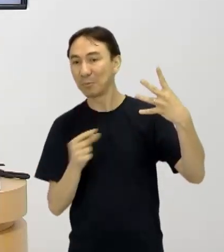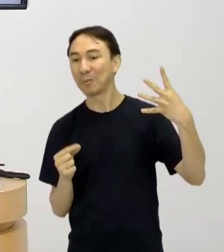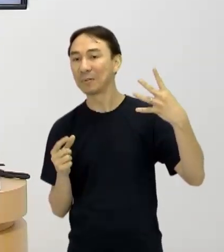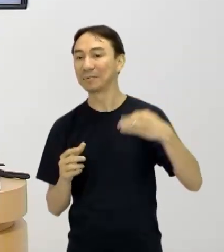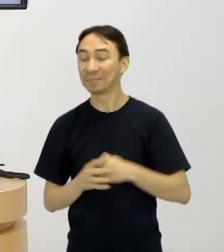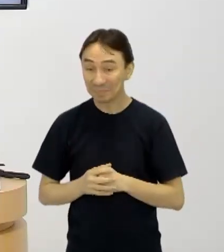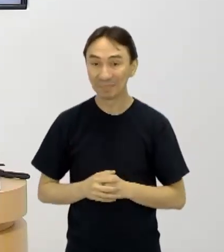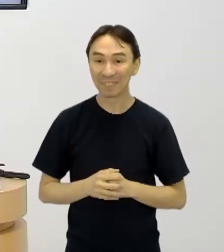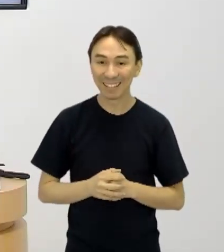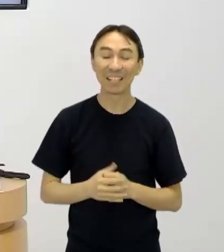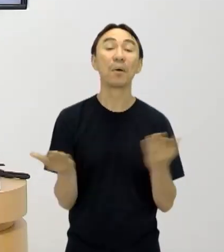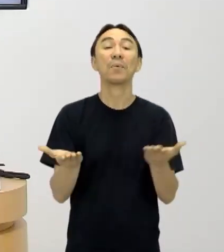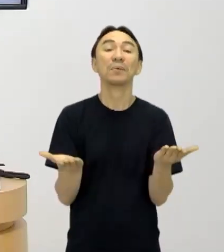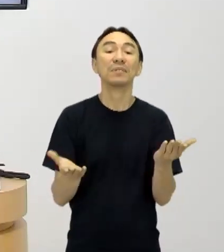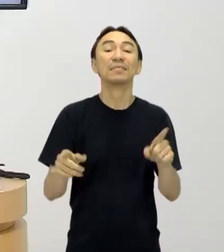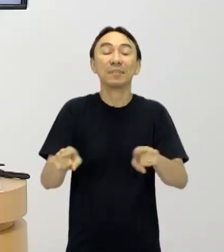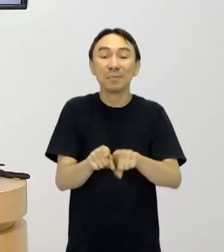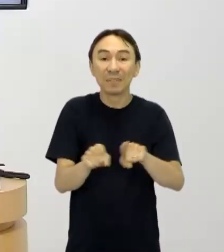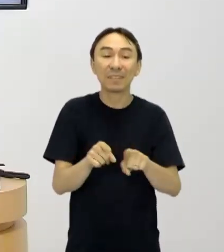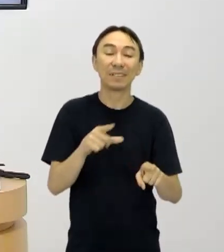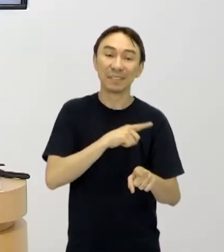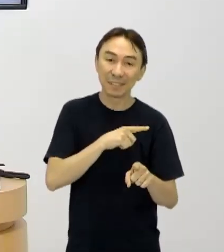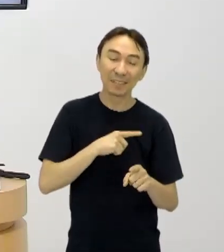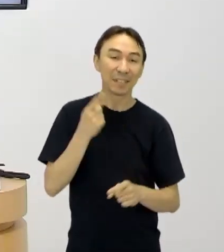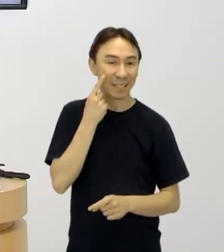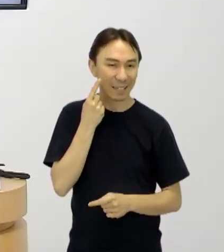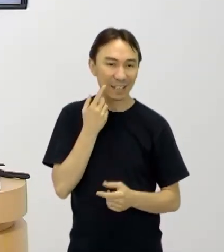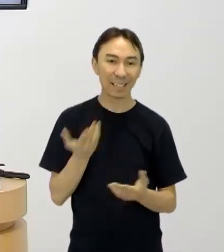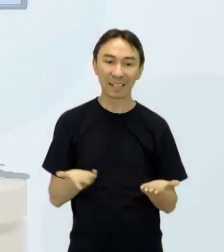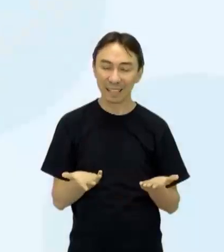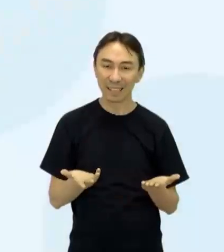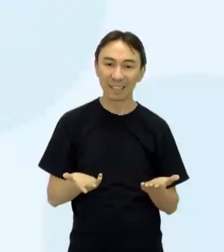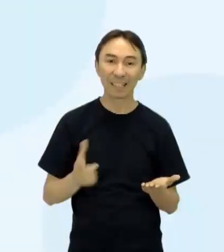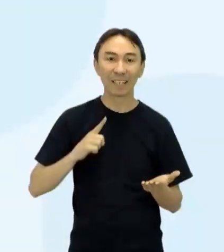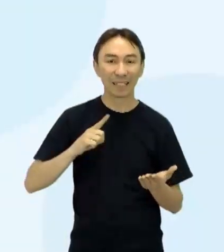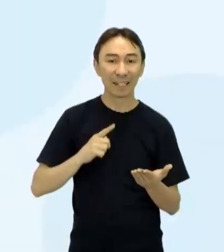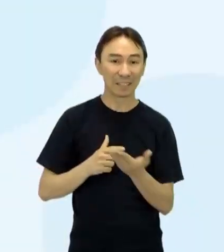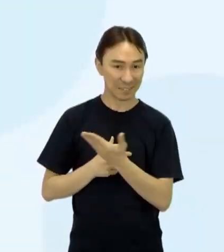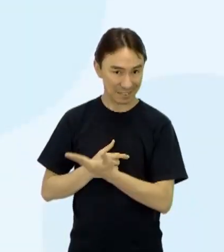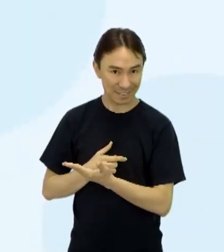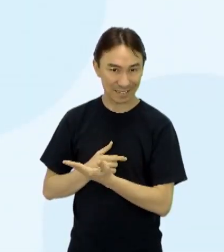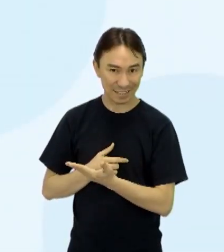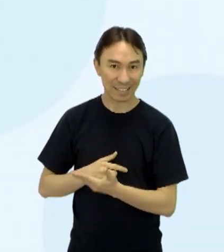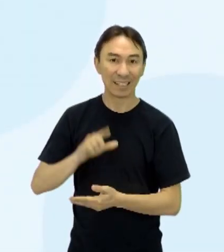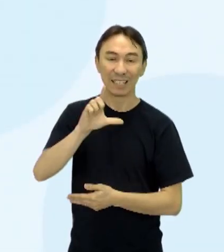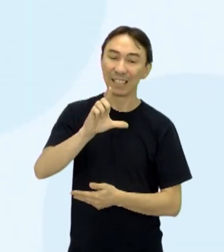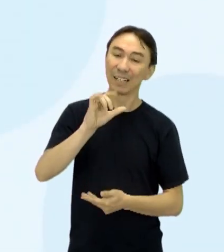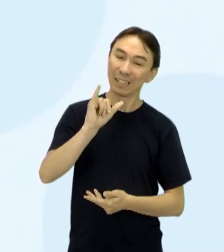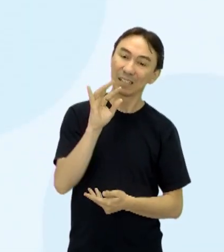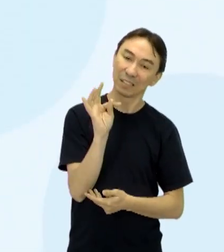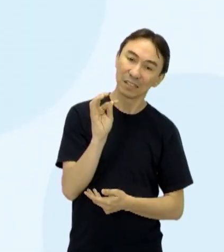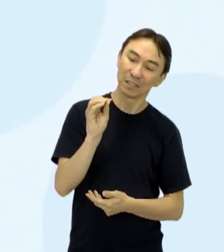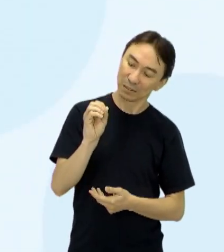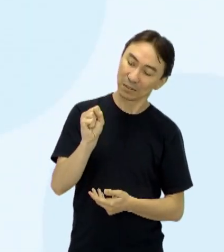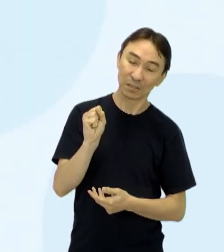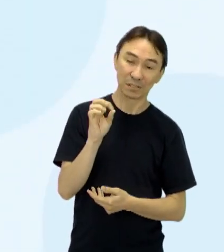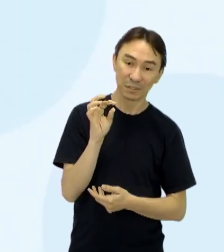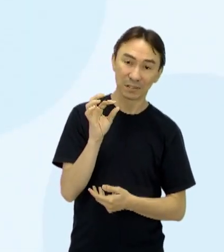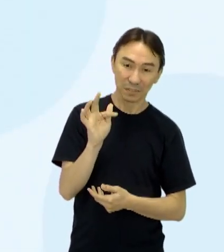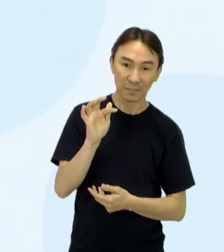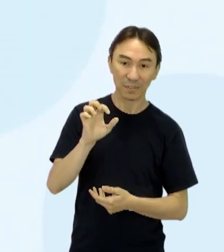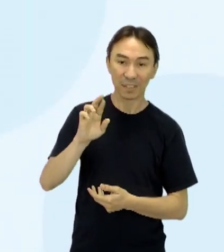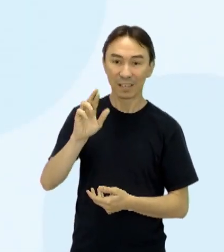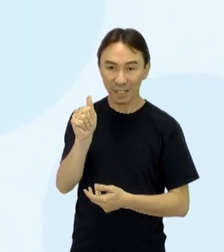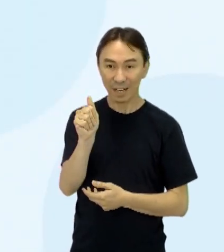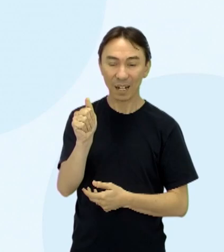a respeito, principalmente das características da litosfera, esse que é o nosso objetivo de hoje, do planeta aí. Algumas